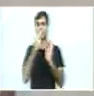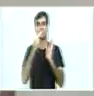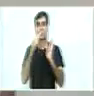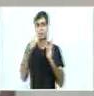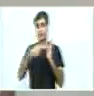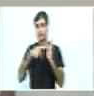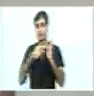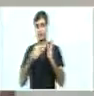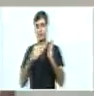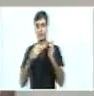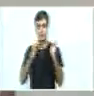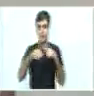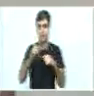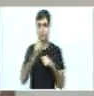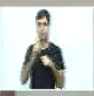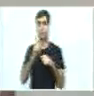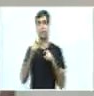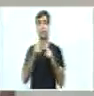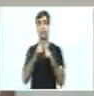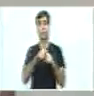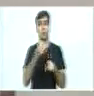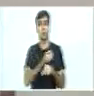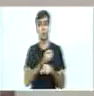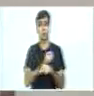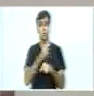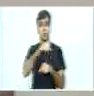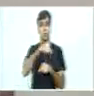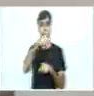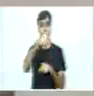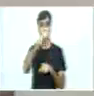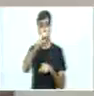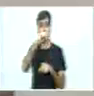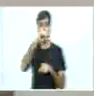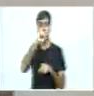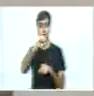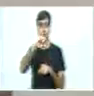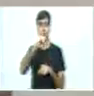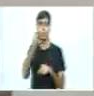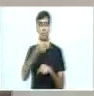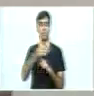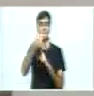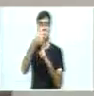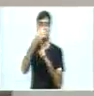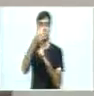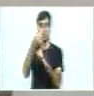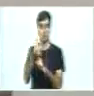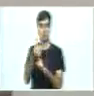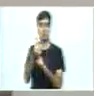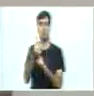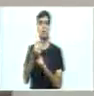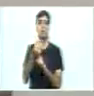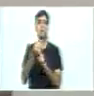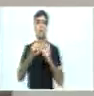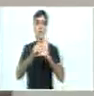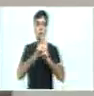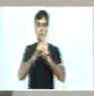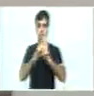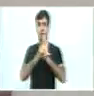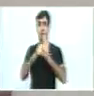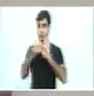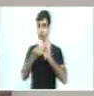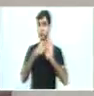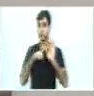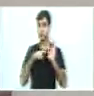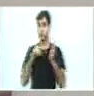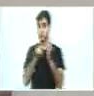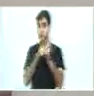faz, a lei número 1789 de 2006, essa lei, inclusive de